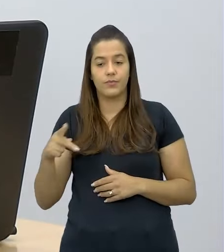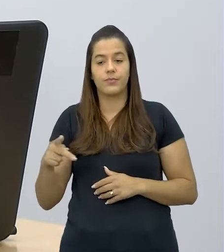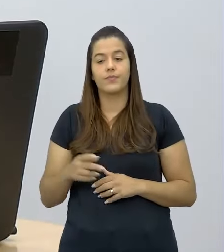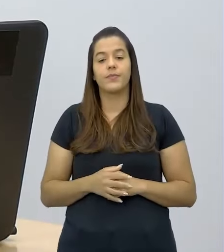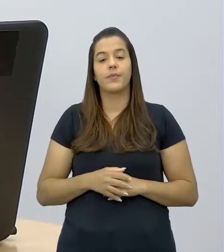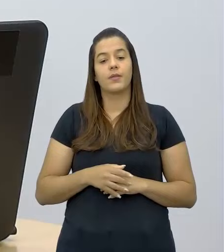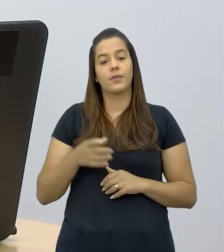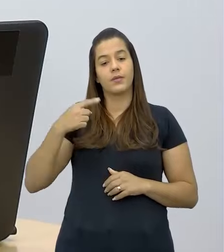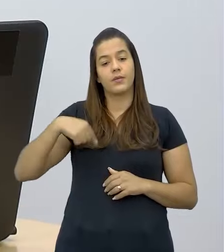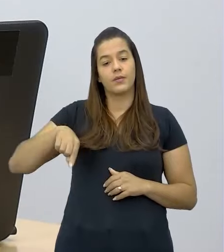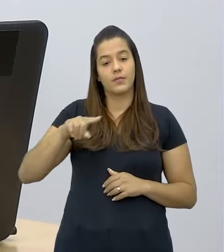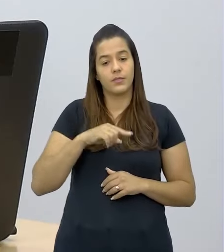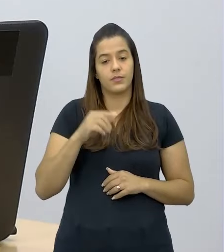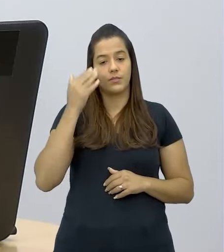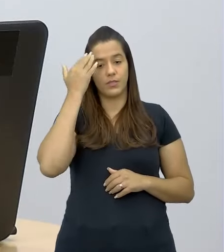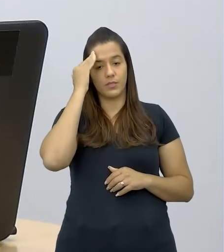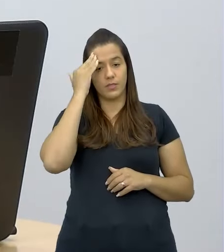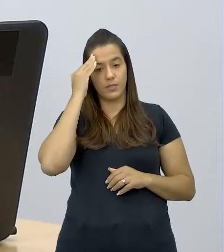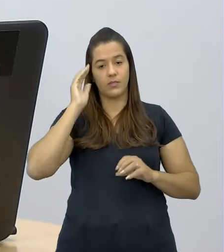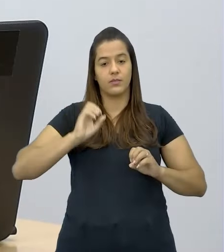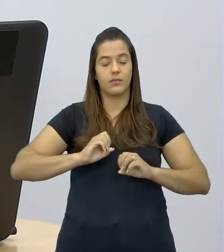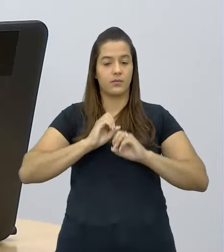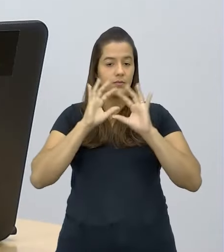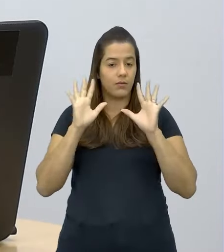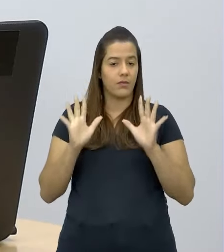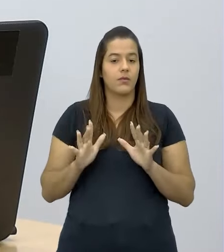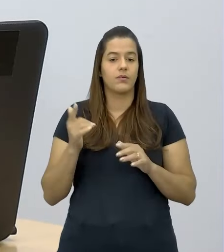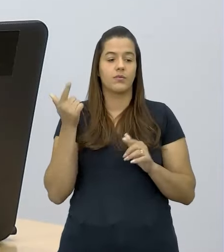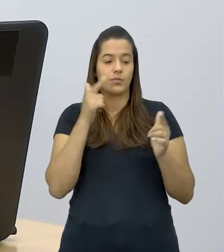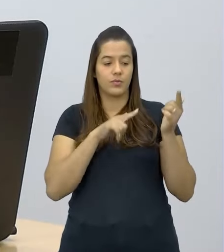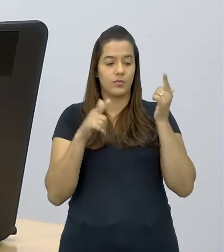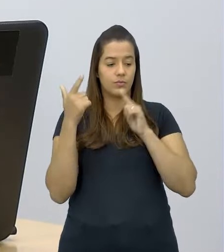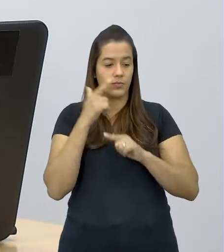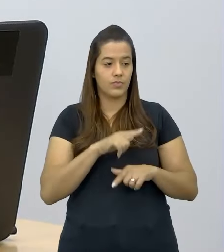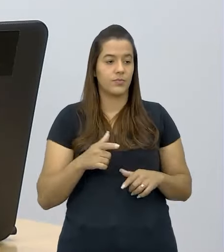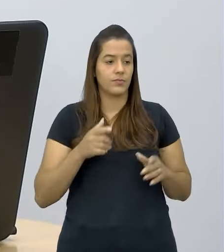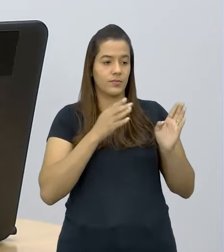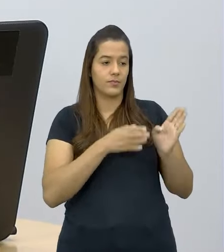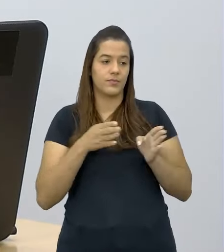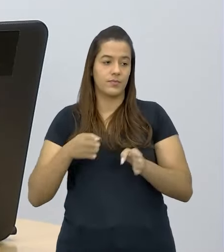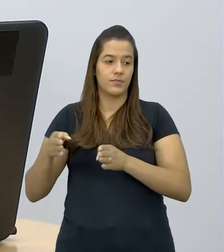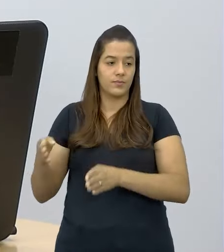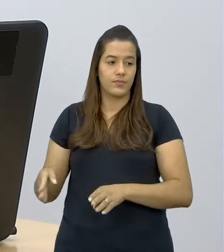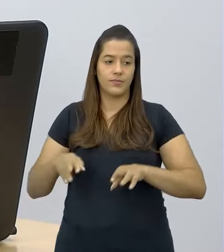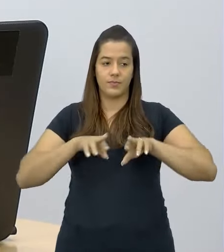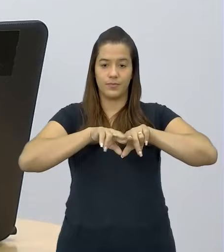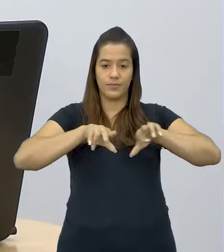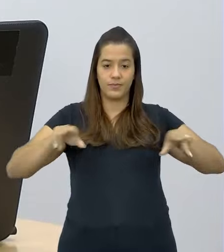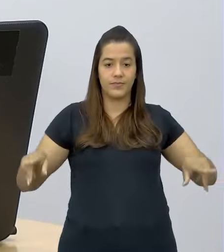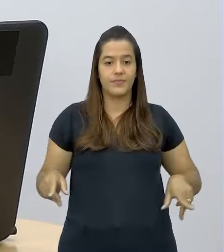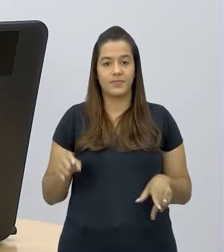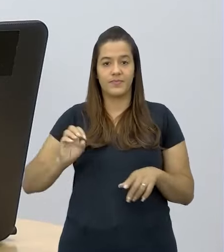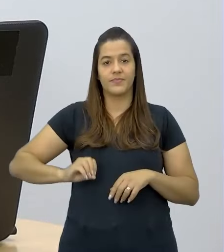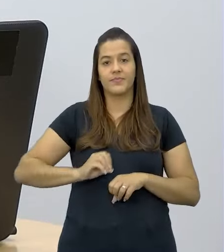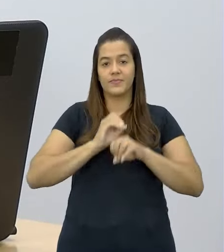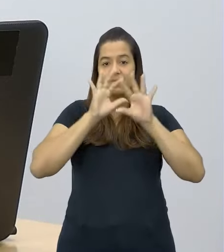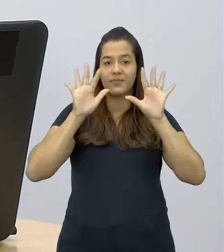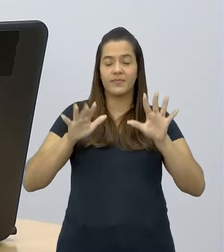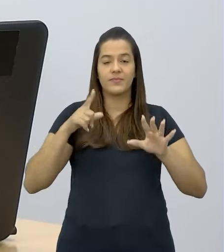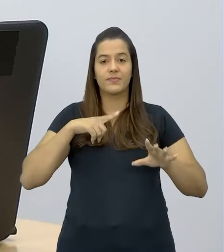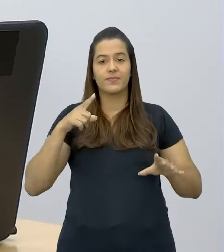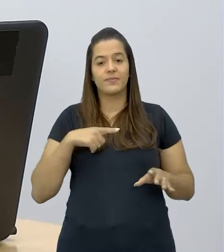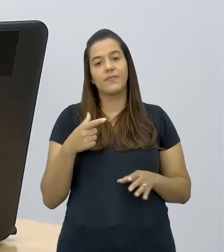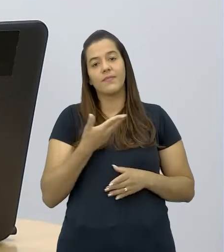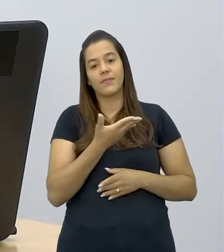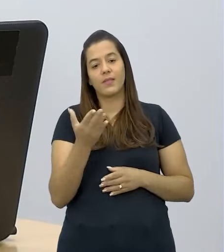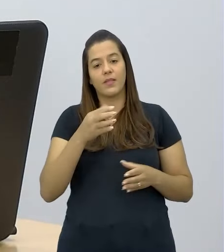para realmente a gente, né, conseguir ter uma visão mais ampla, né, de quando a gente está falando da integração